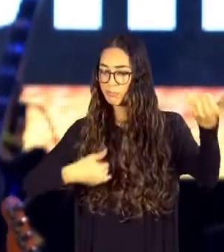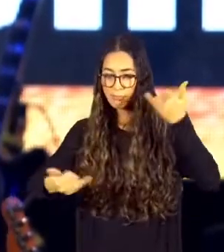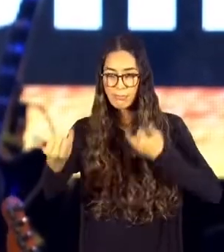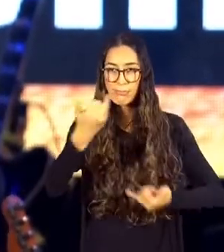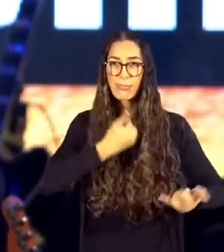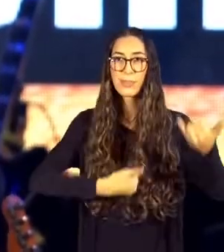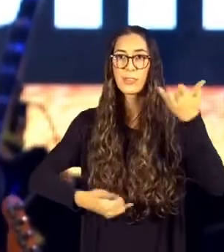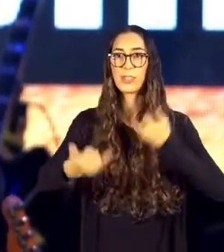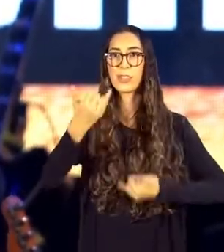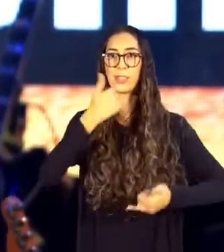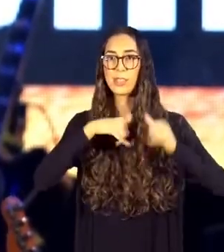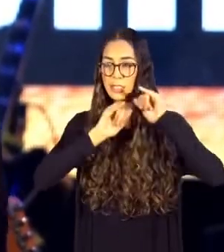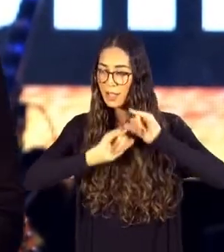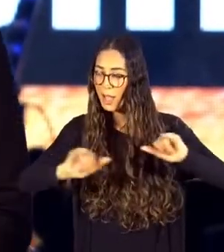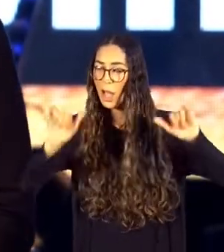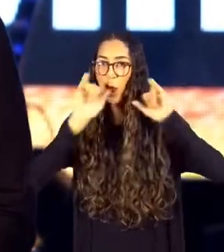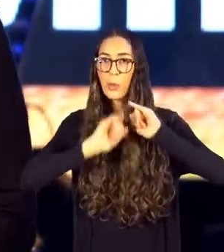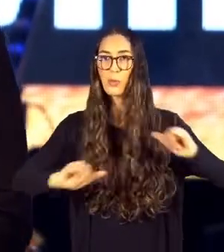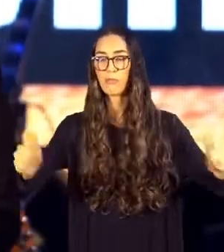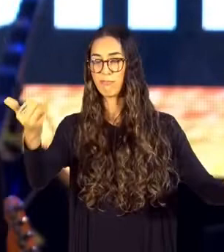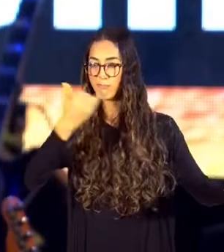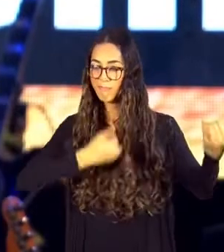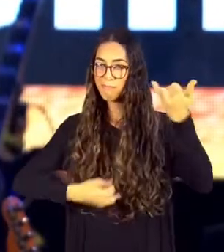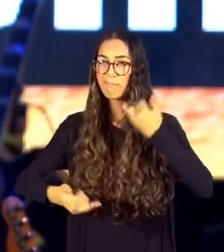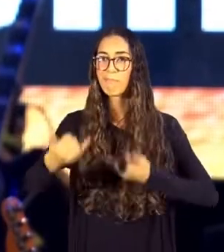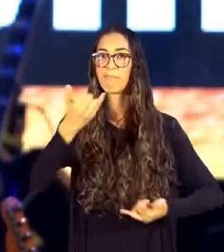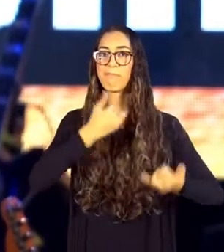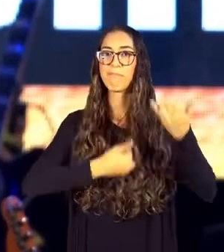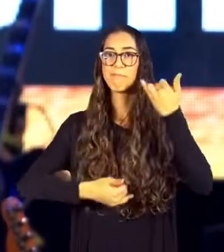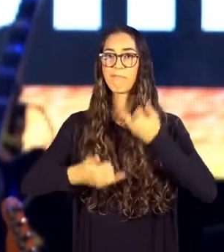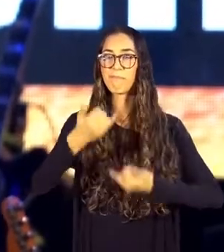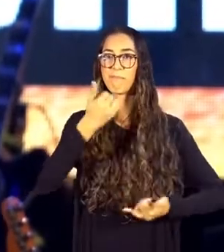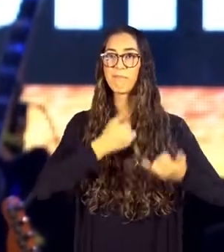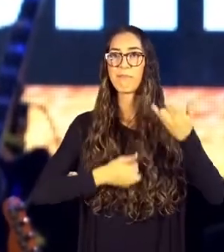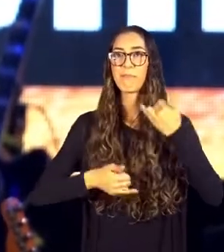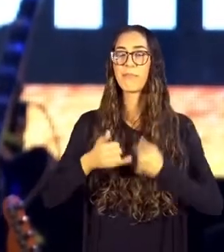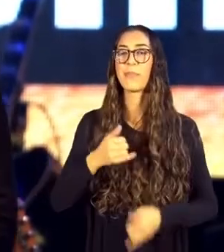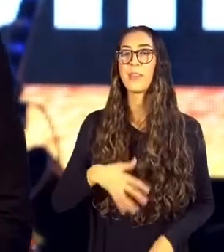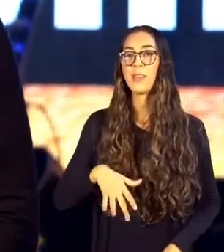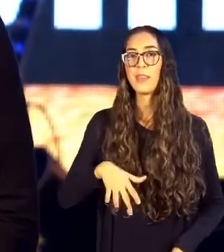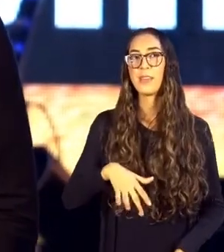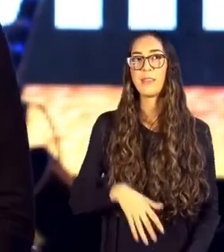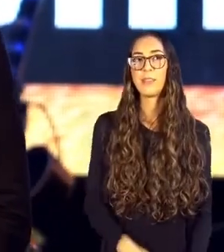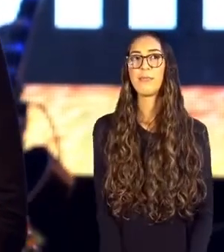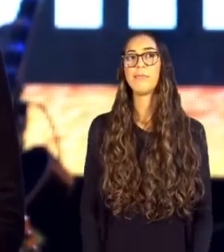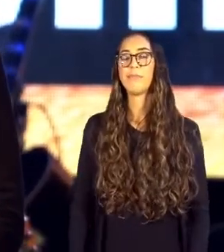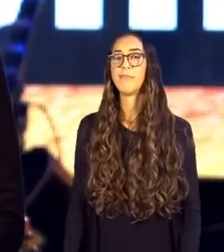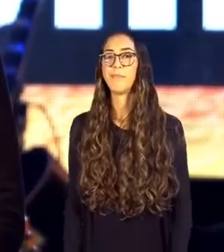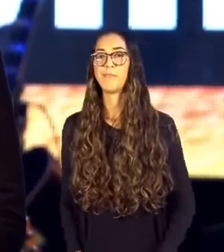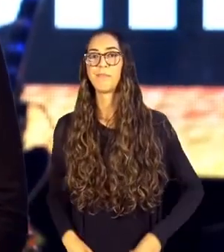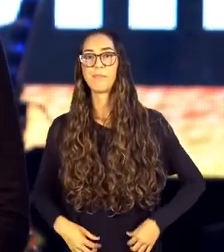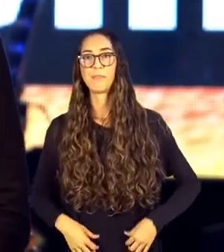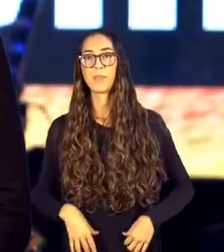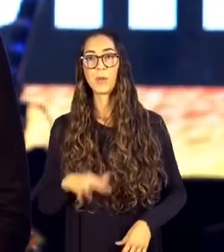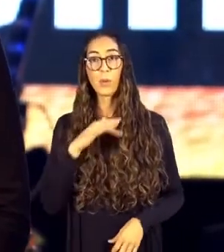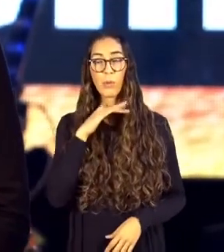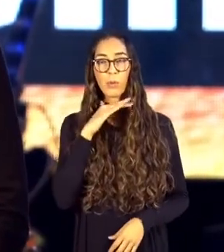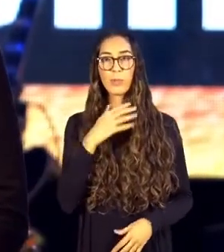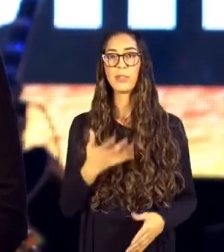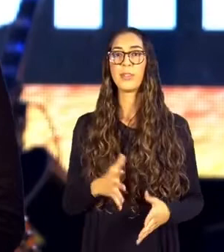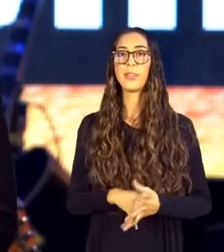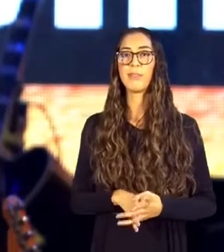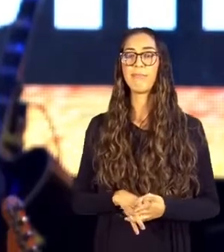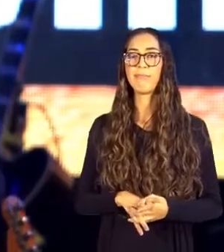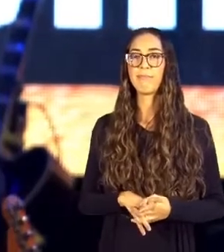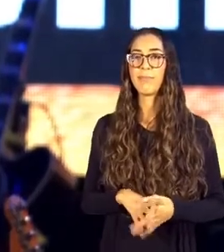de classe média vai ficar pobre, e quem é pobre vai ficar miserável, vai ser mendigo na rua. É isso que eles estão falando. Isso mexe